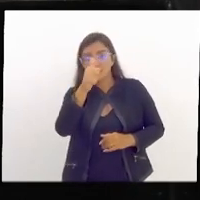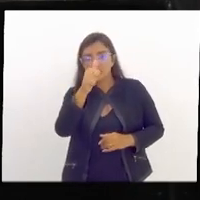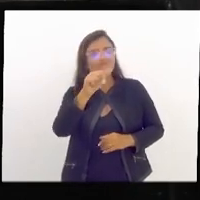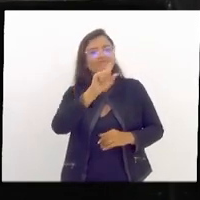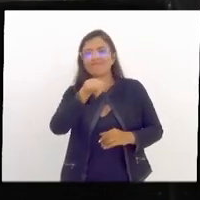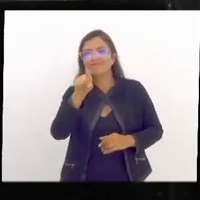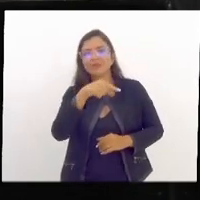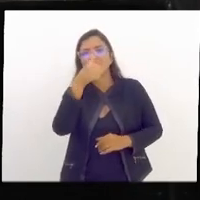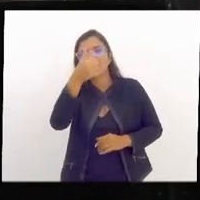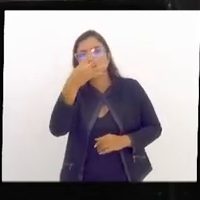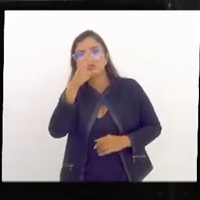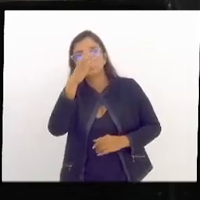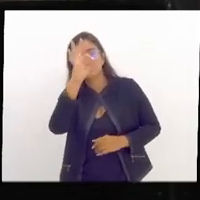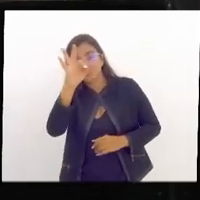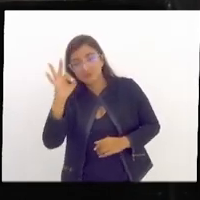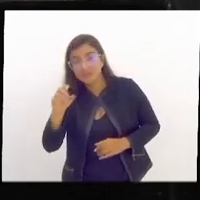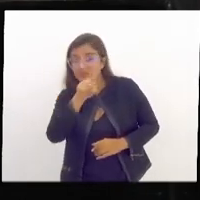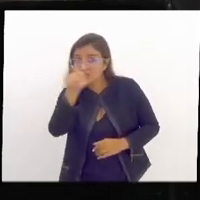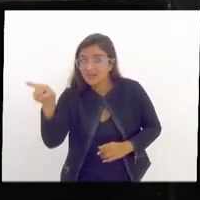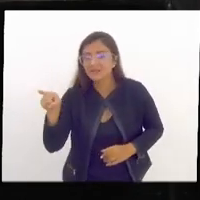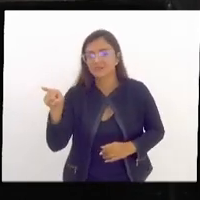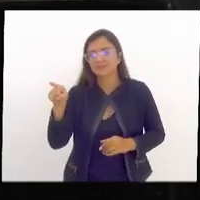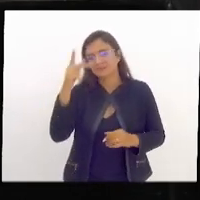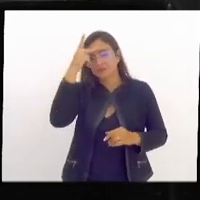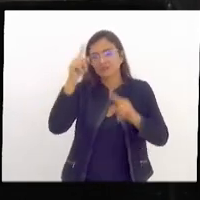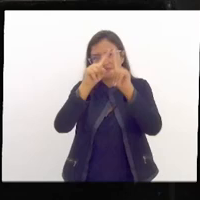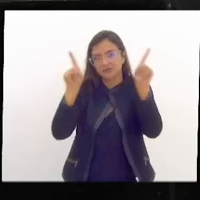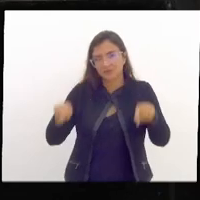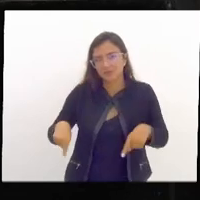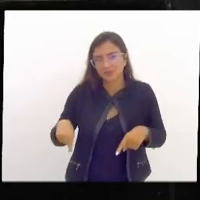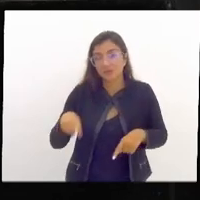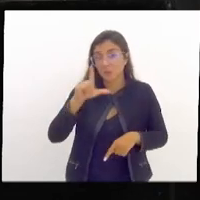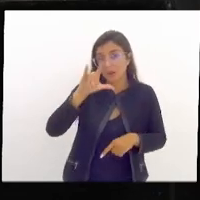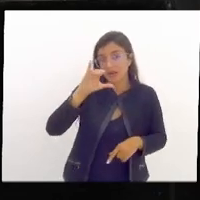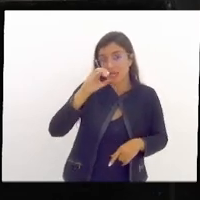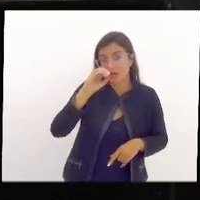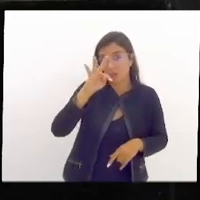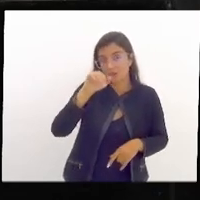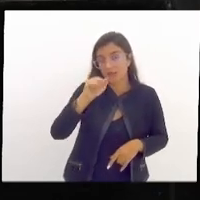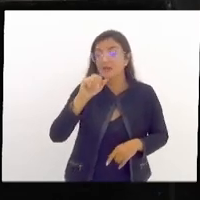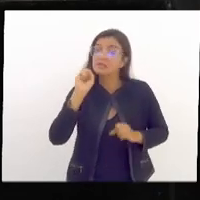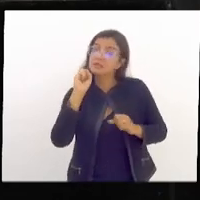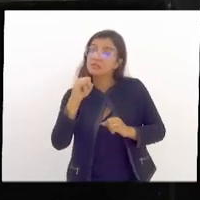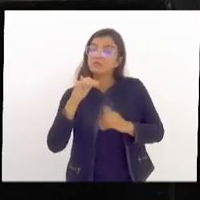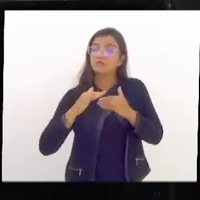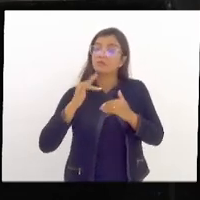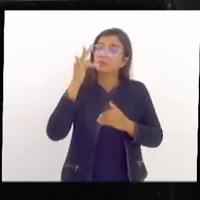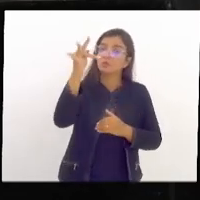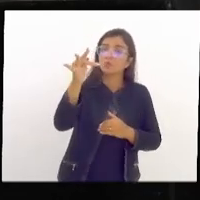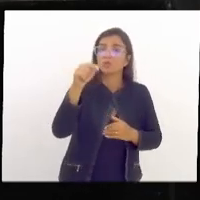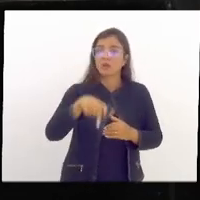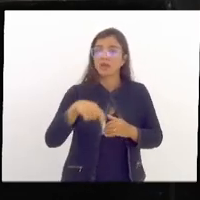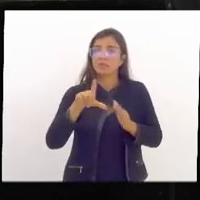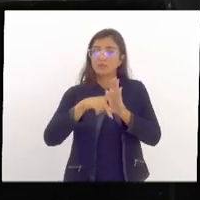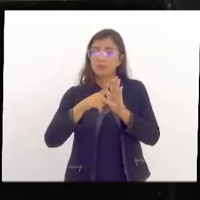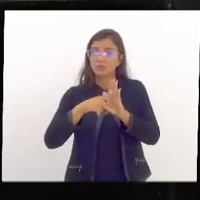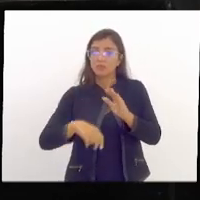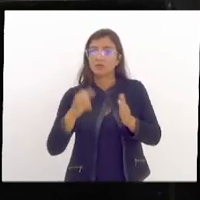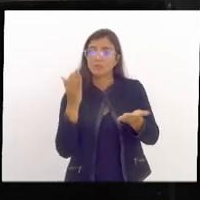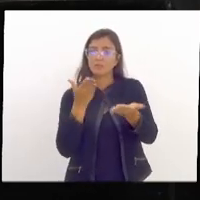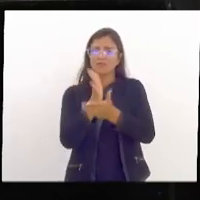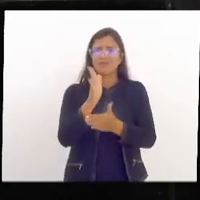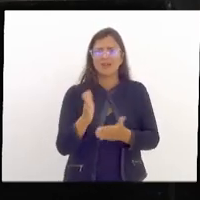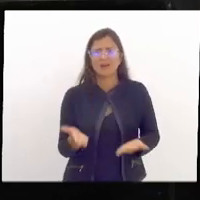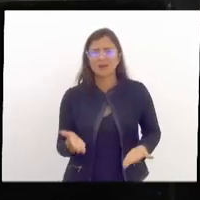servidores. Portanto, a alíquota, se um dia esse projeto for aprovado por essa casa, não pode ser inferior